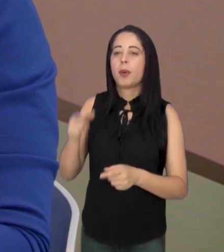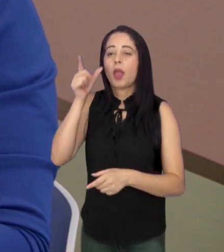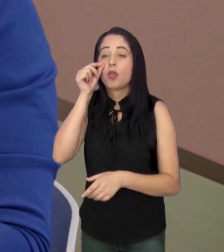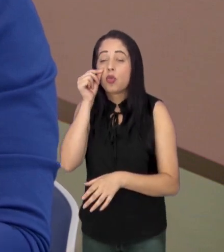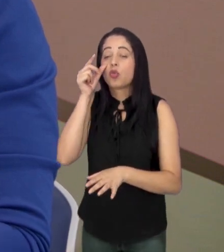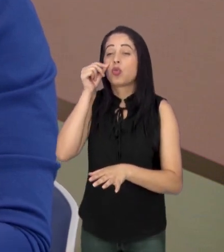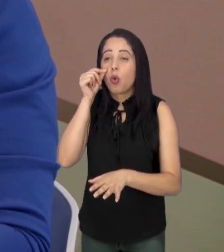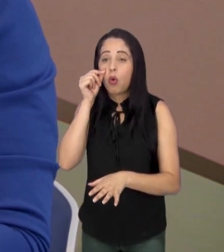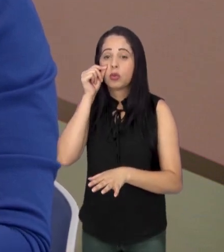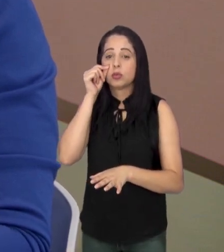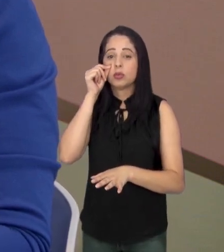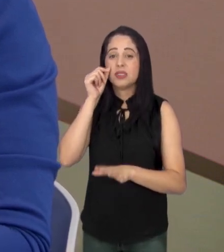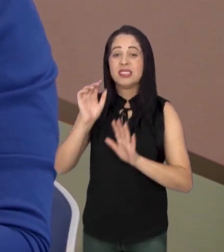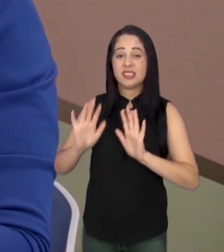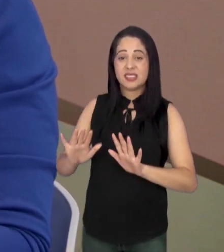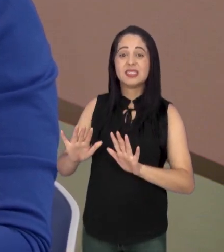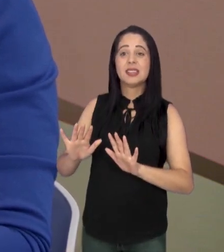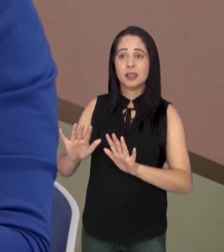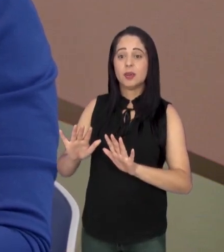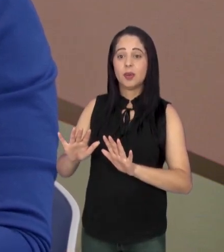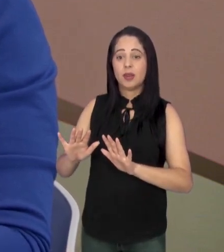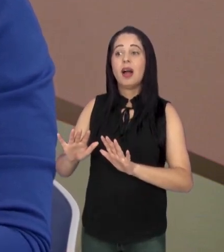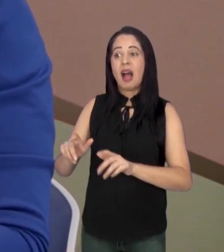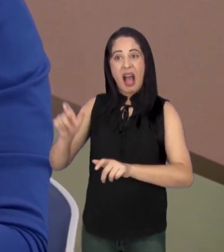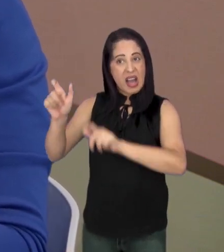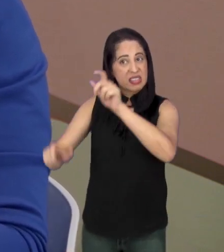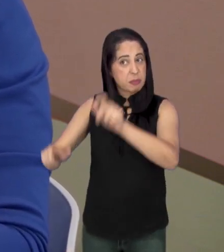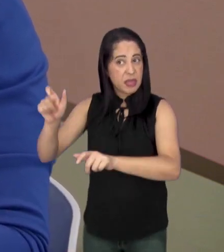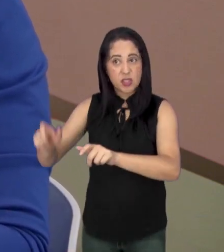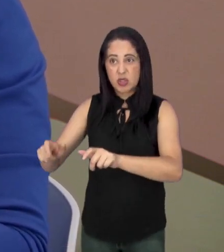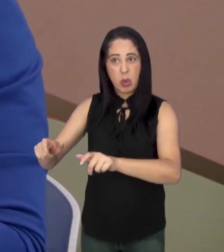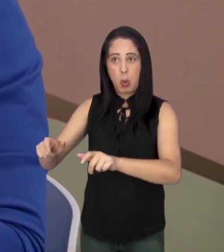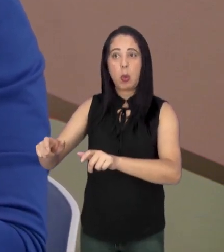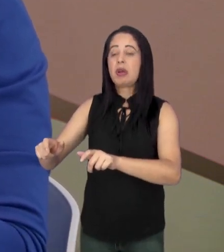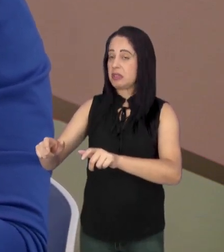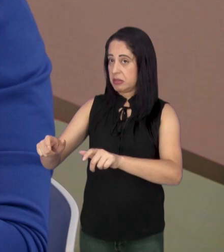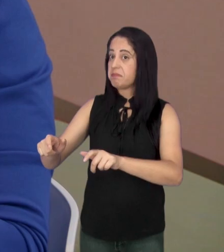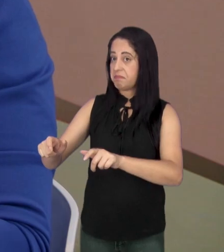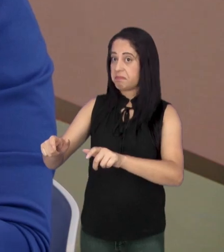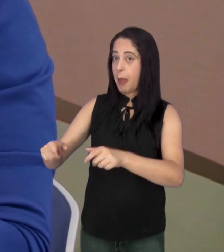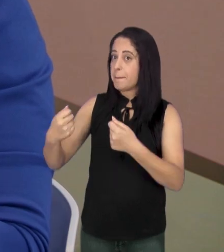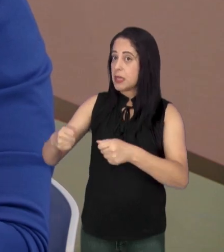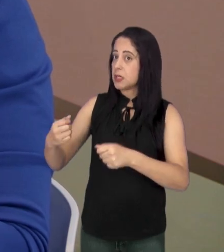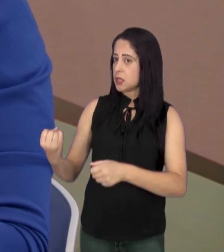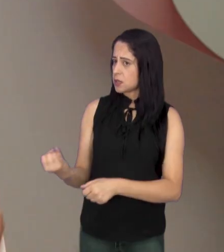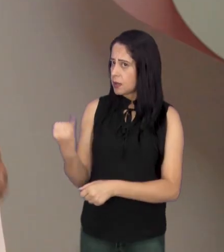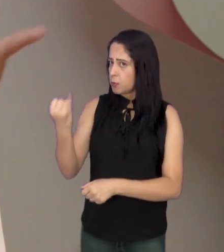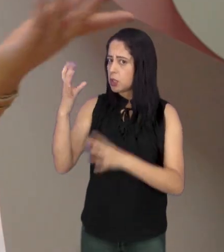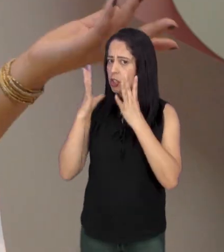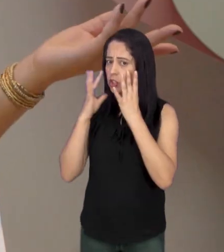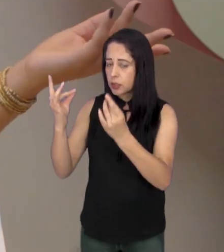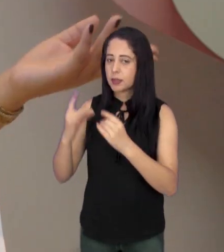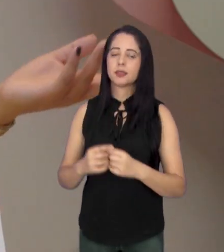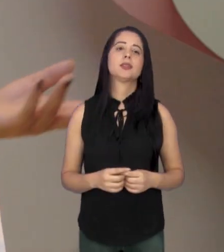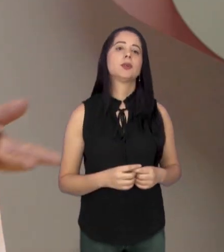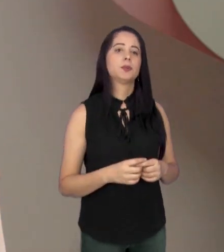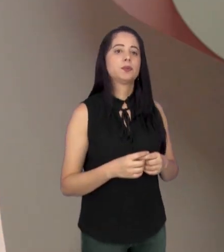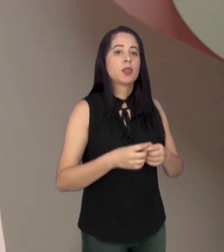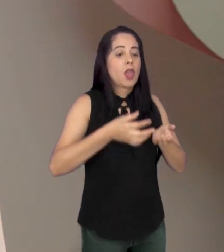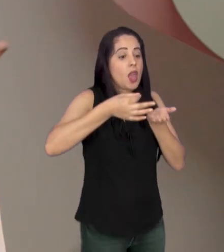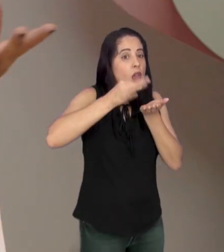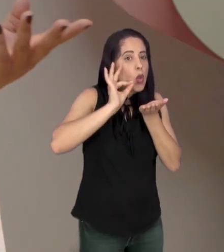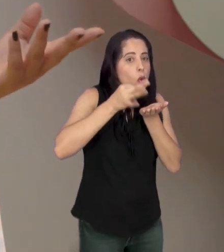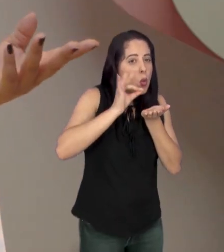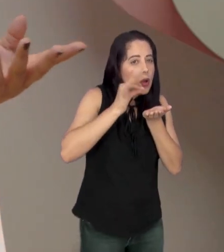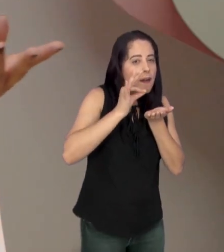mental cai também. Então esse sono, as pessoas não olham, mas ele é muito importante. Ótimo. E o café da manhã, é claro, uma